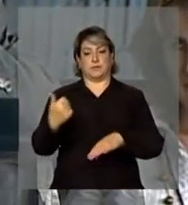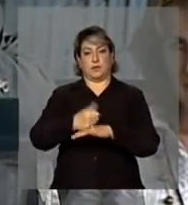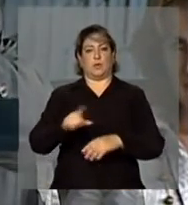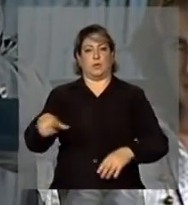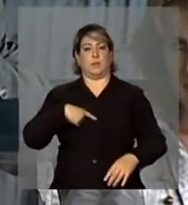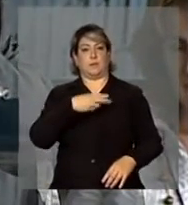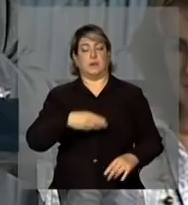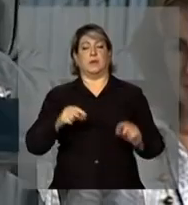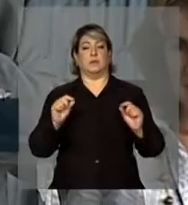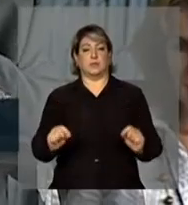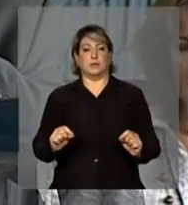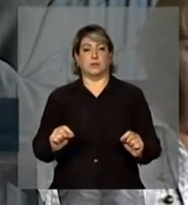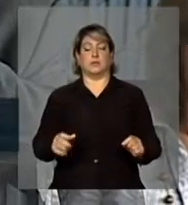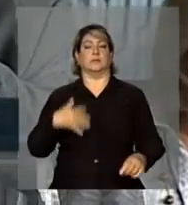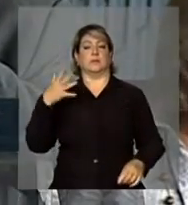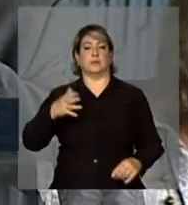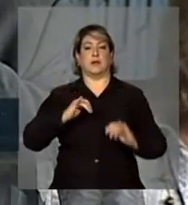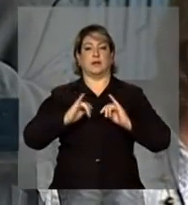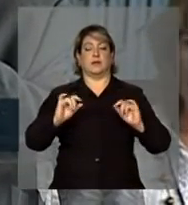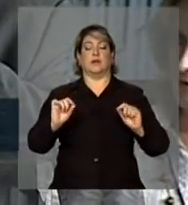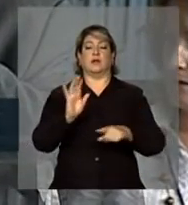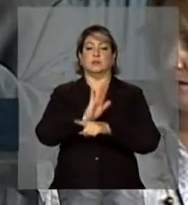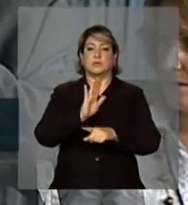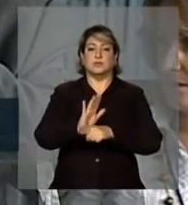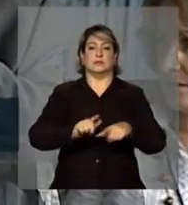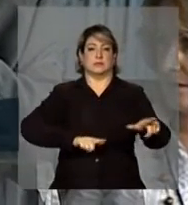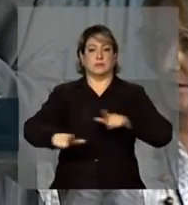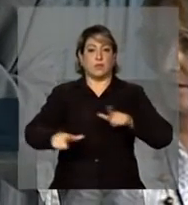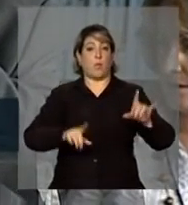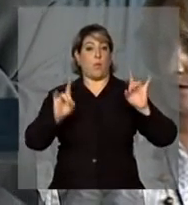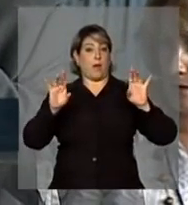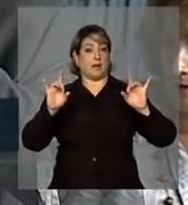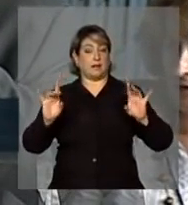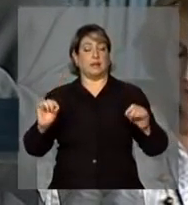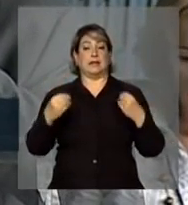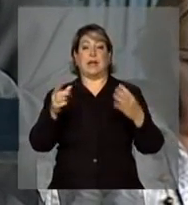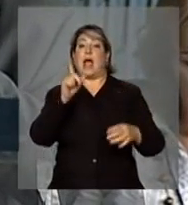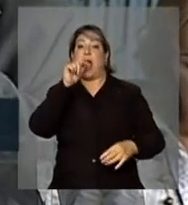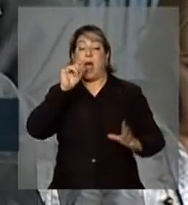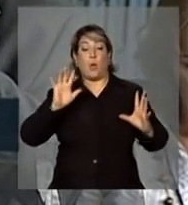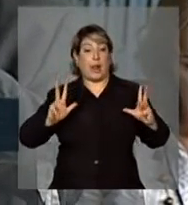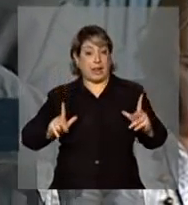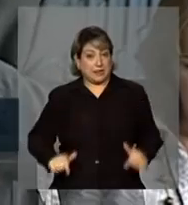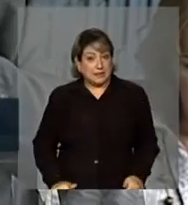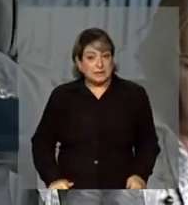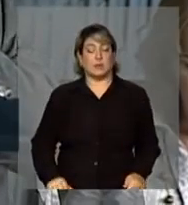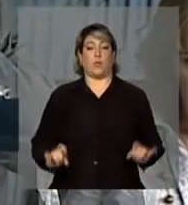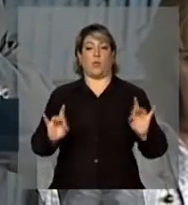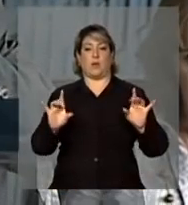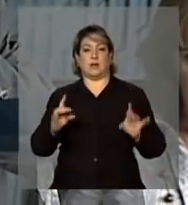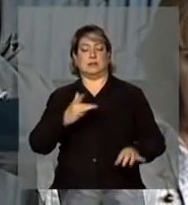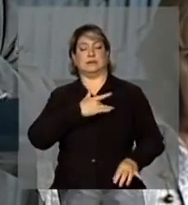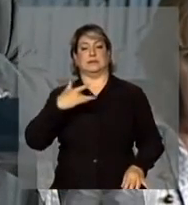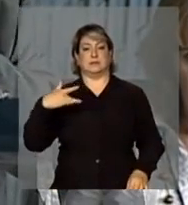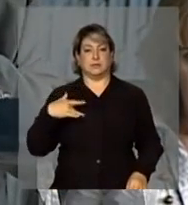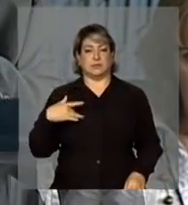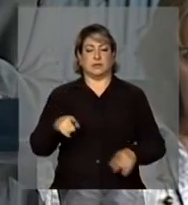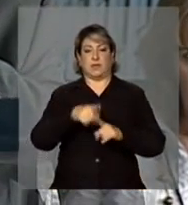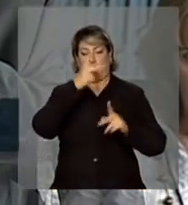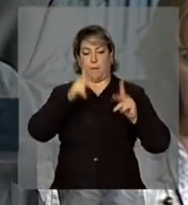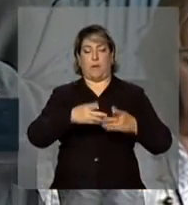de continuar levando ações de qualidade para garantir água de qualidade aos povos, garantir